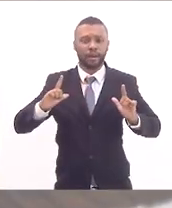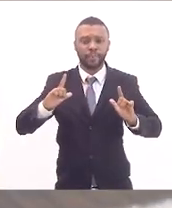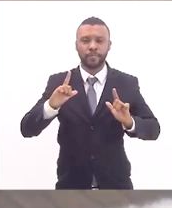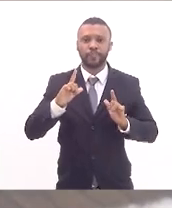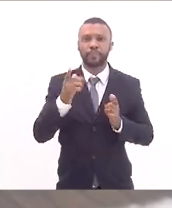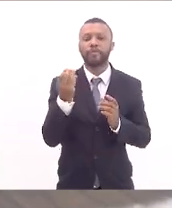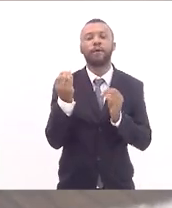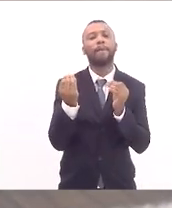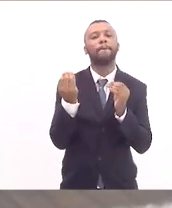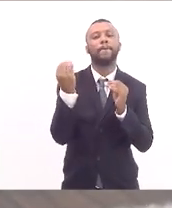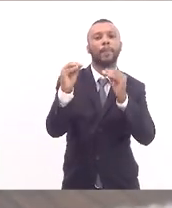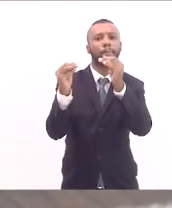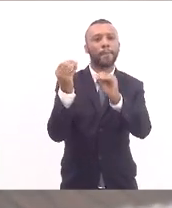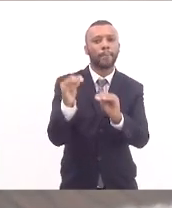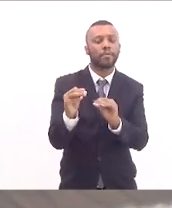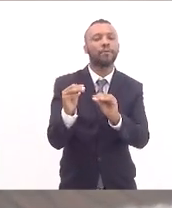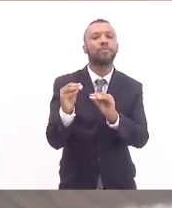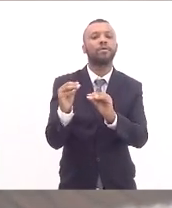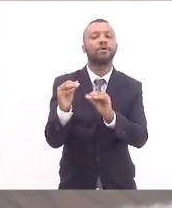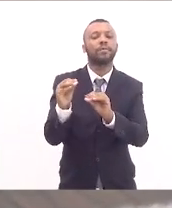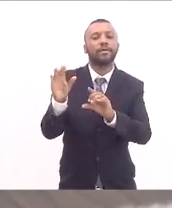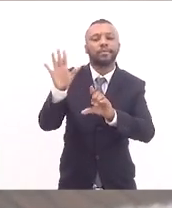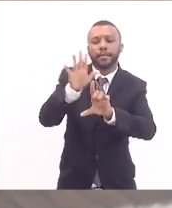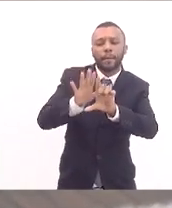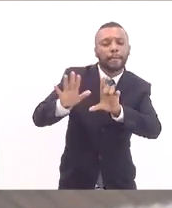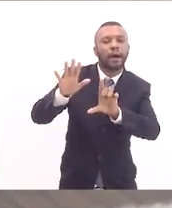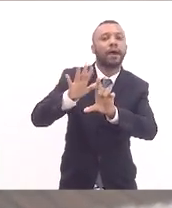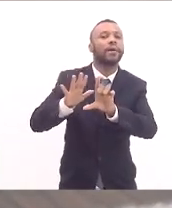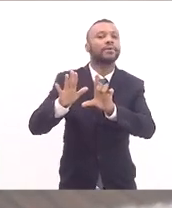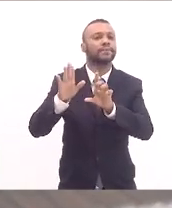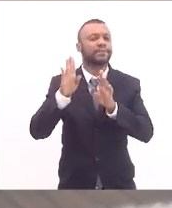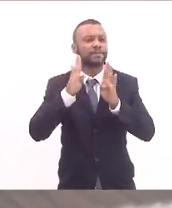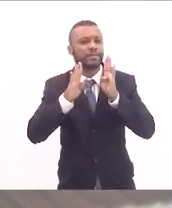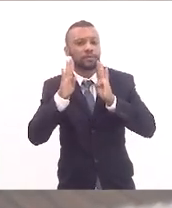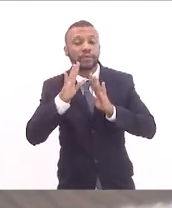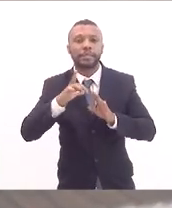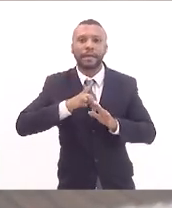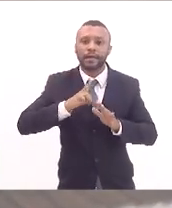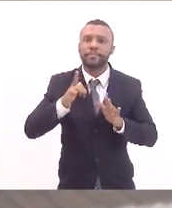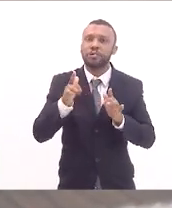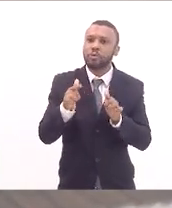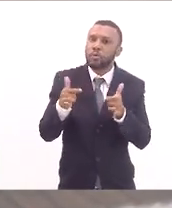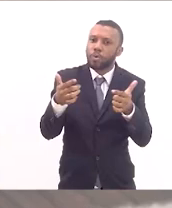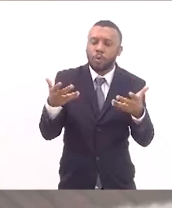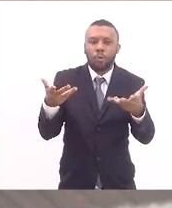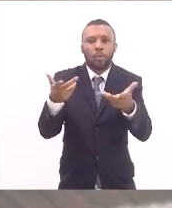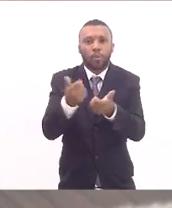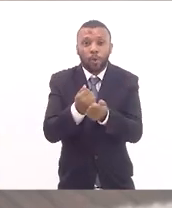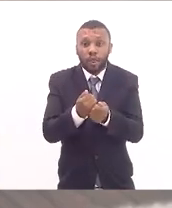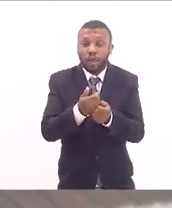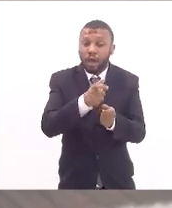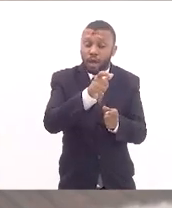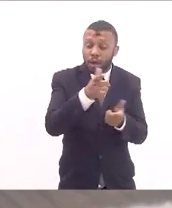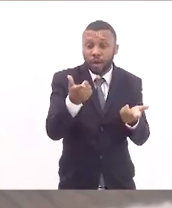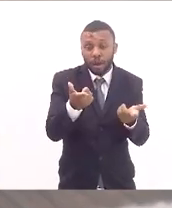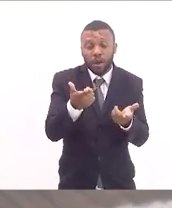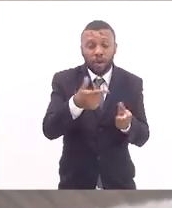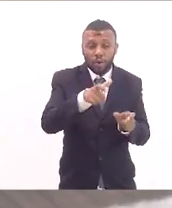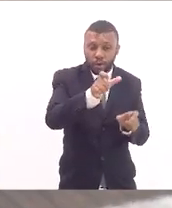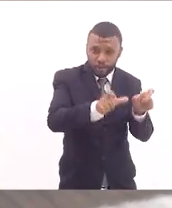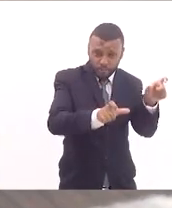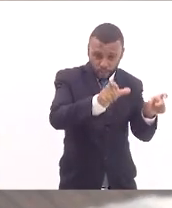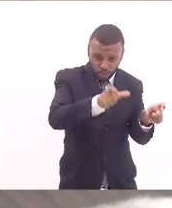na página lá da secretaria dizendo que ouvir louvor dos moradores para